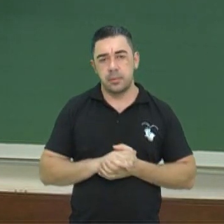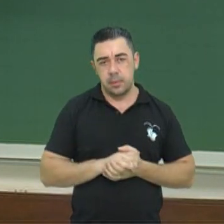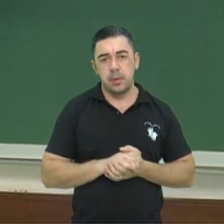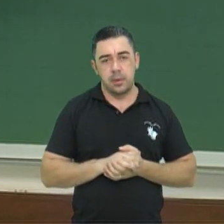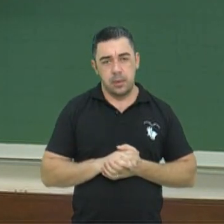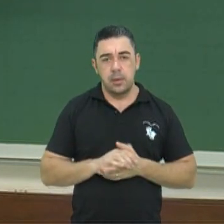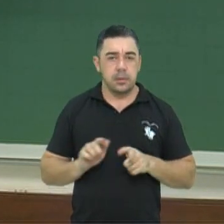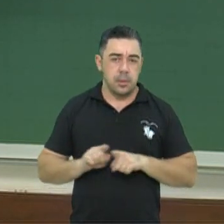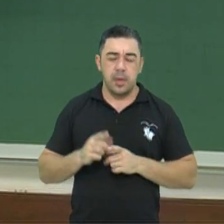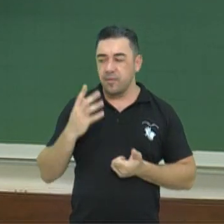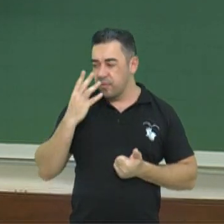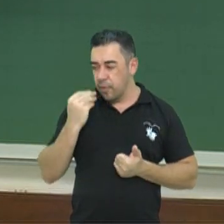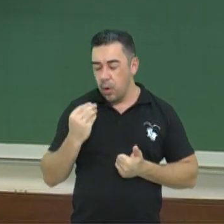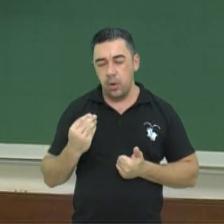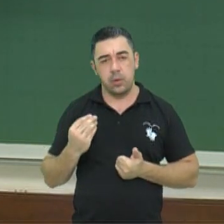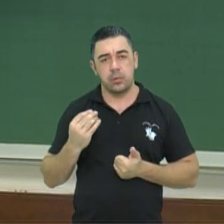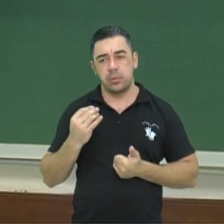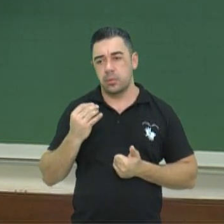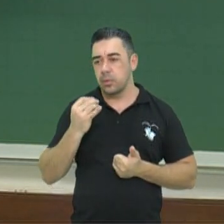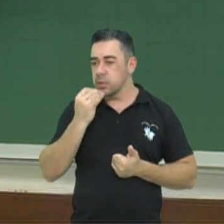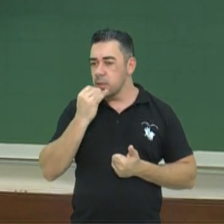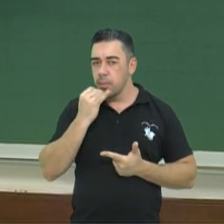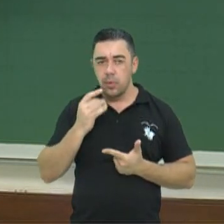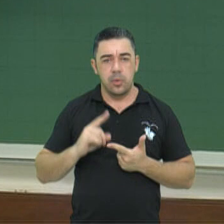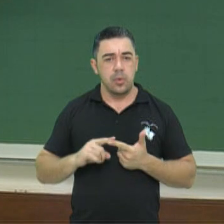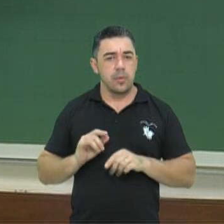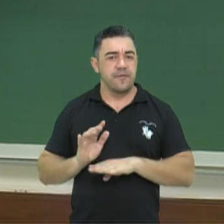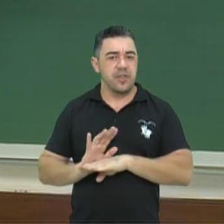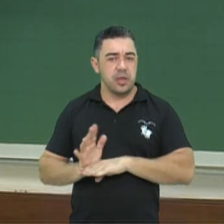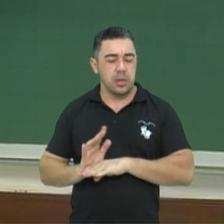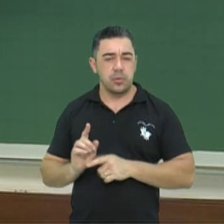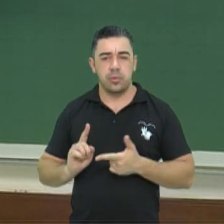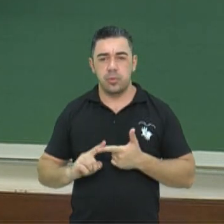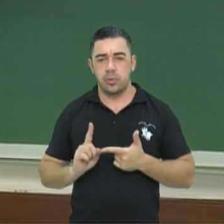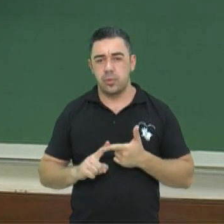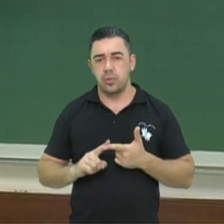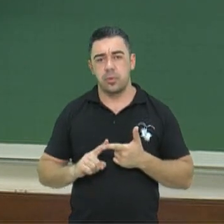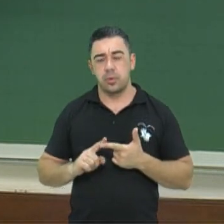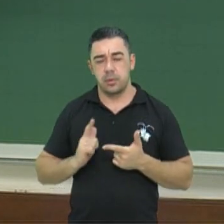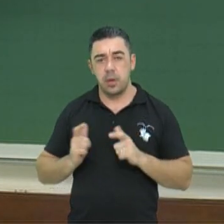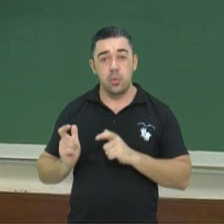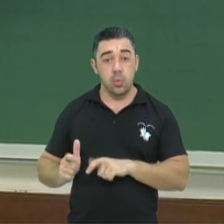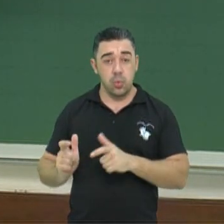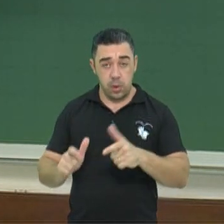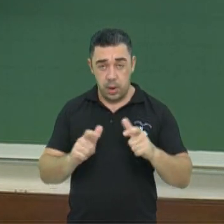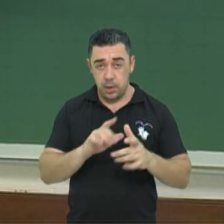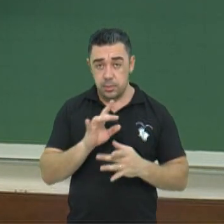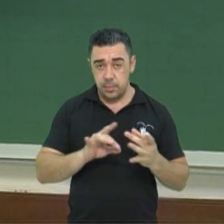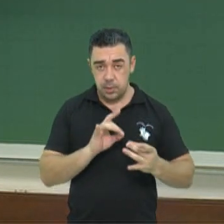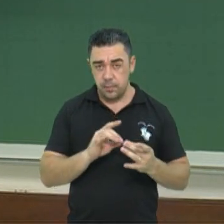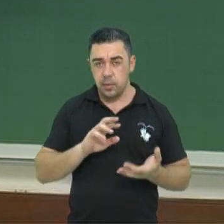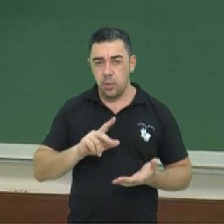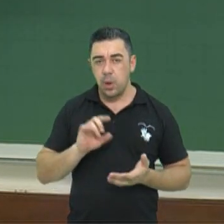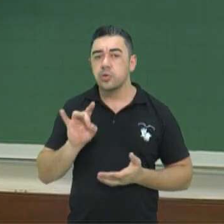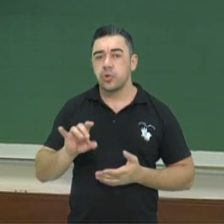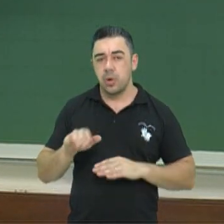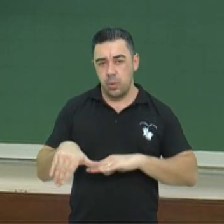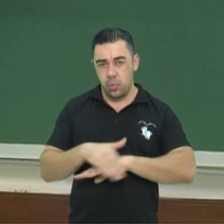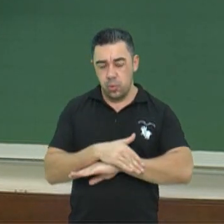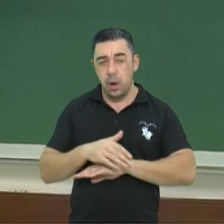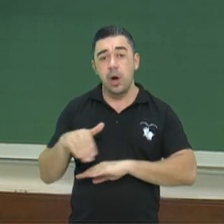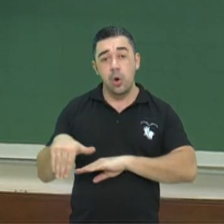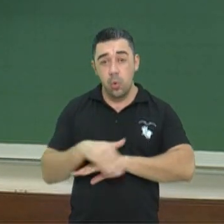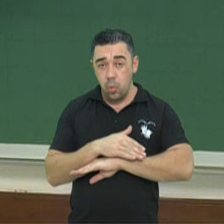das suas fotografias, por exemplo, ou então os vídeos, né? Nós temos locais específicos, não apenas na rua. A rua ela